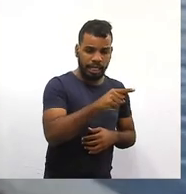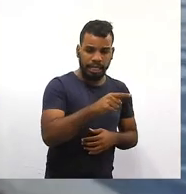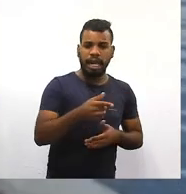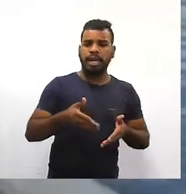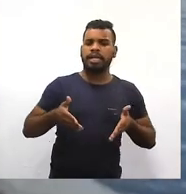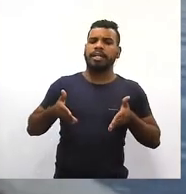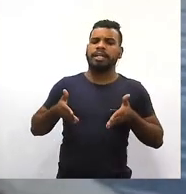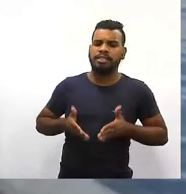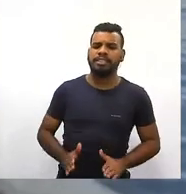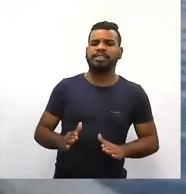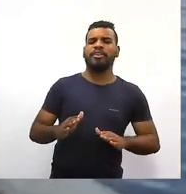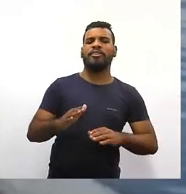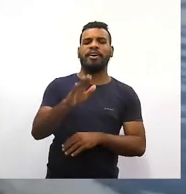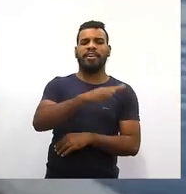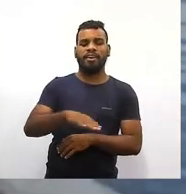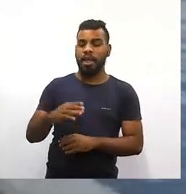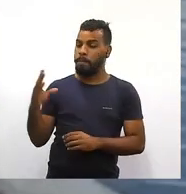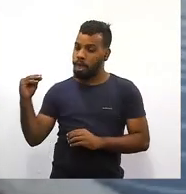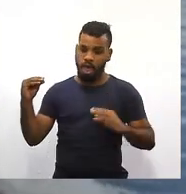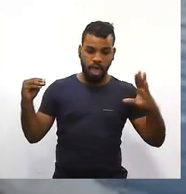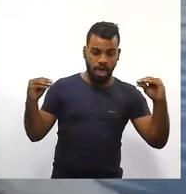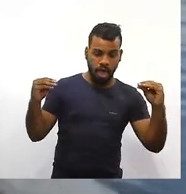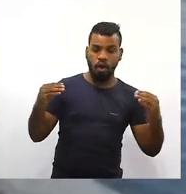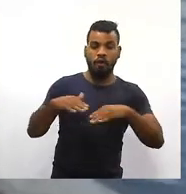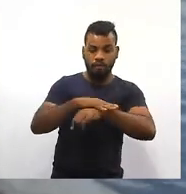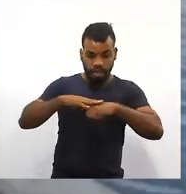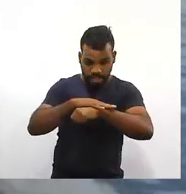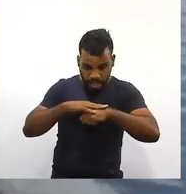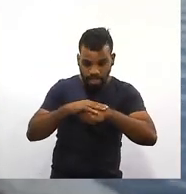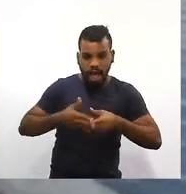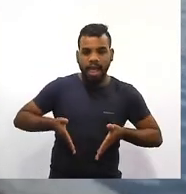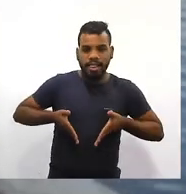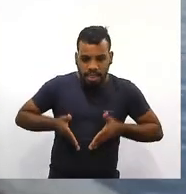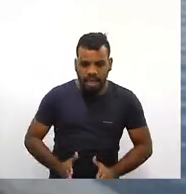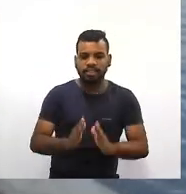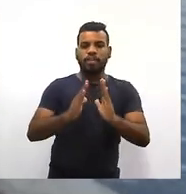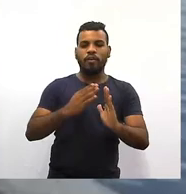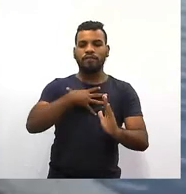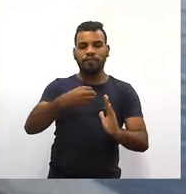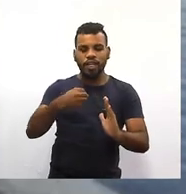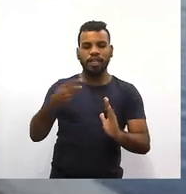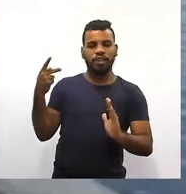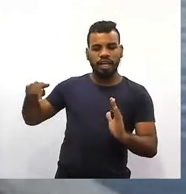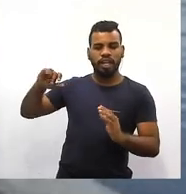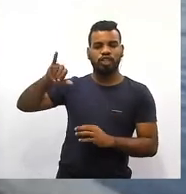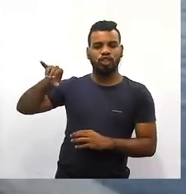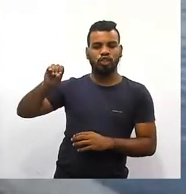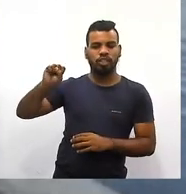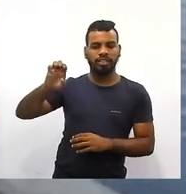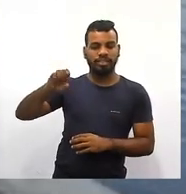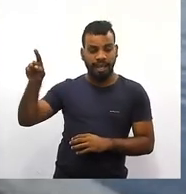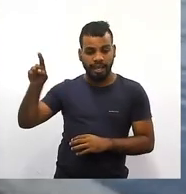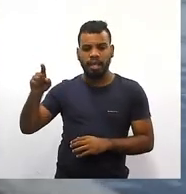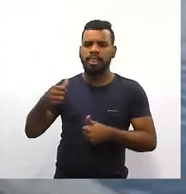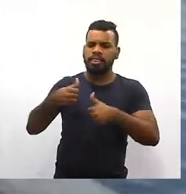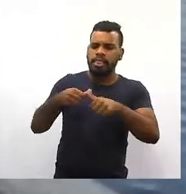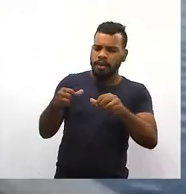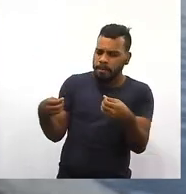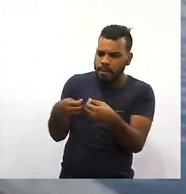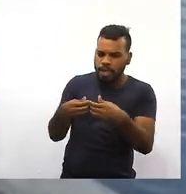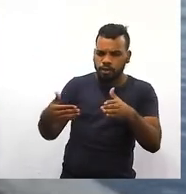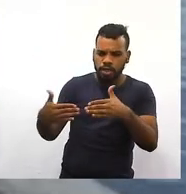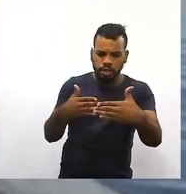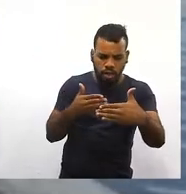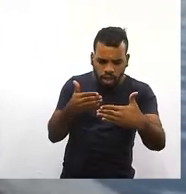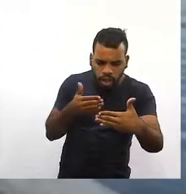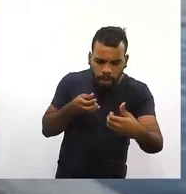uma criança. Nasce o filho de Seu José Mestre Carpina. Seu José estava assim, ó, às margens do rio, esperando,